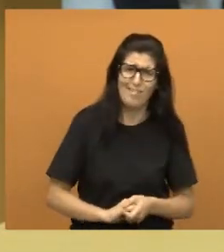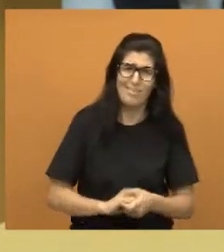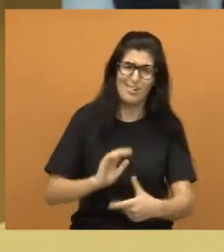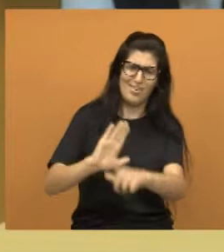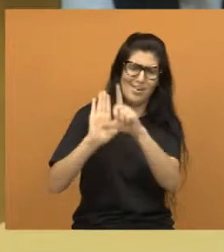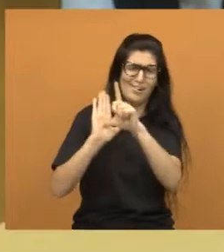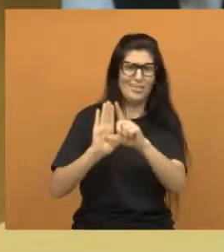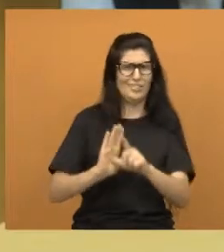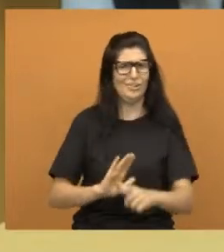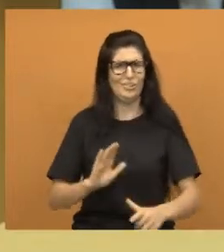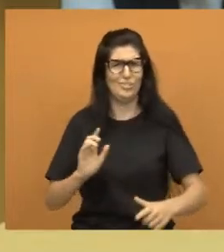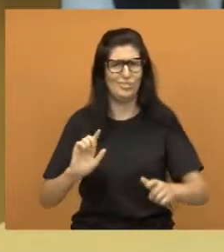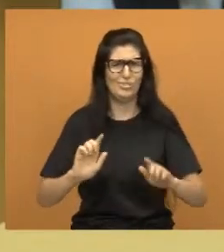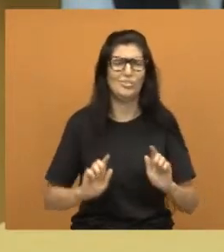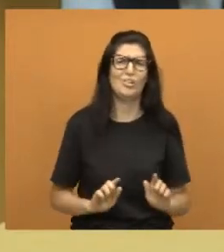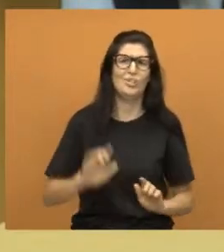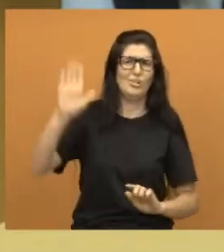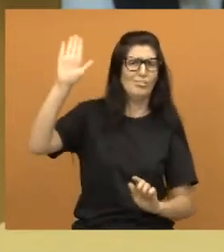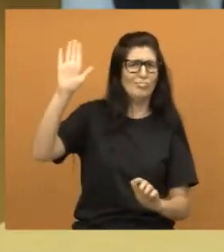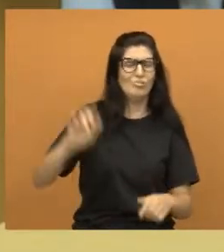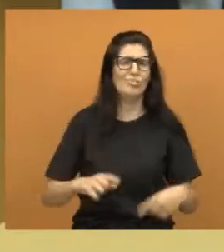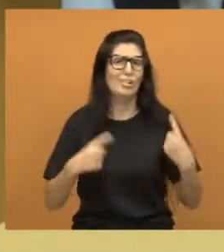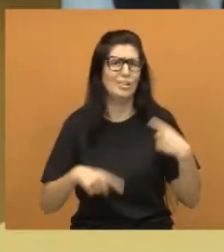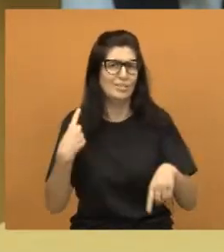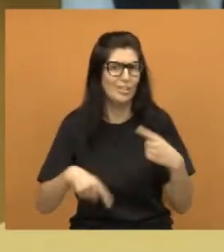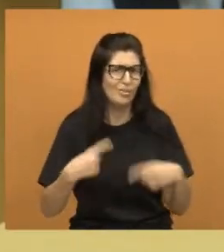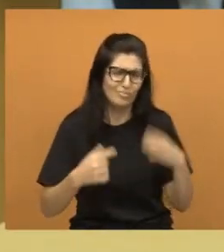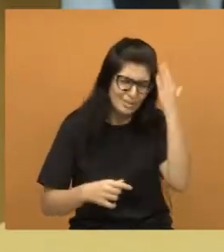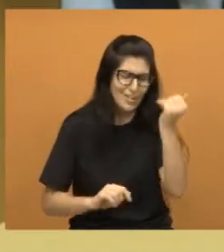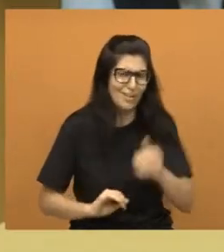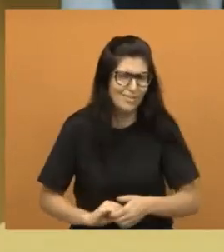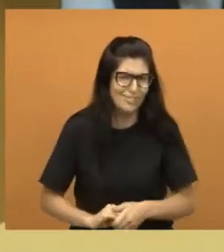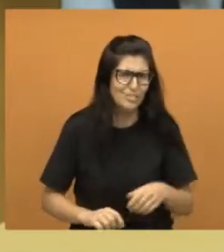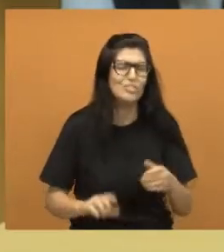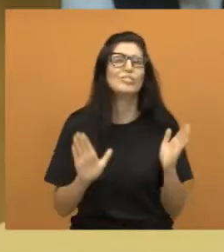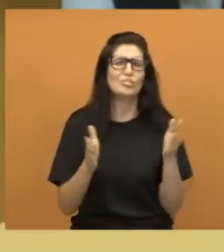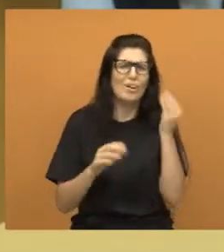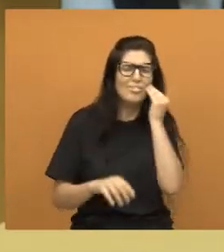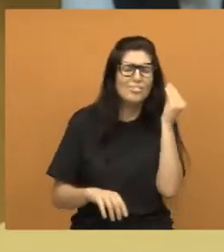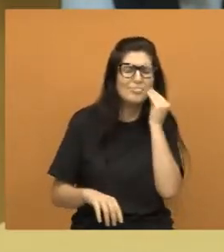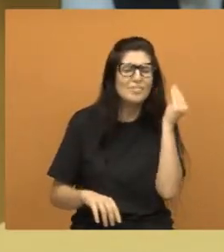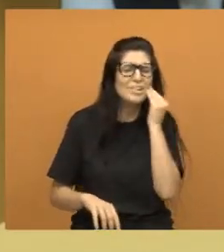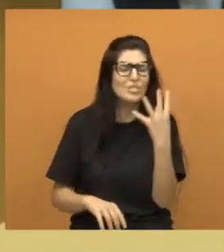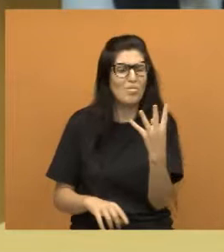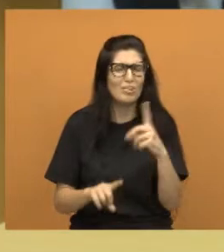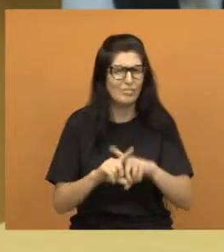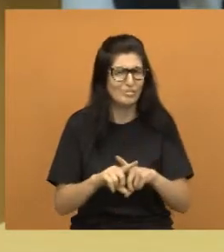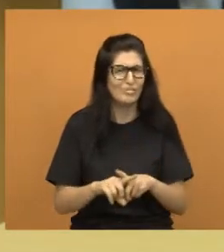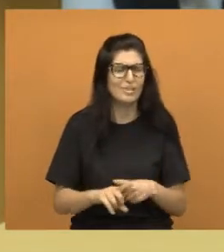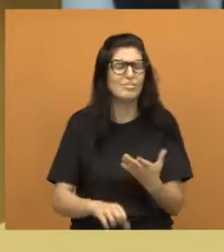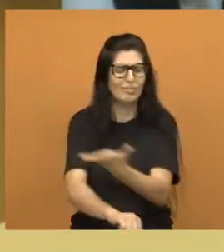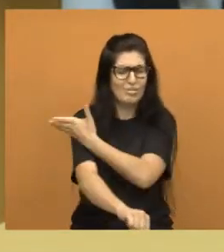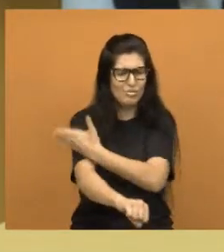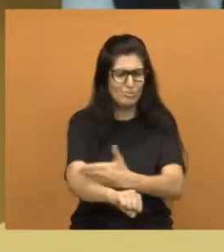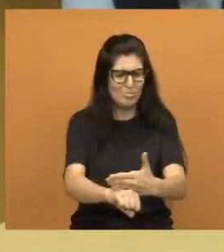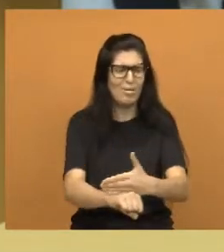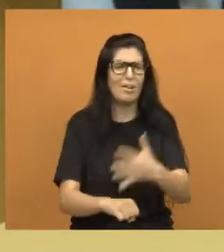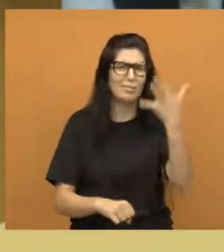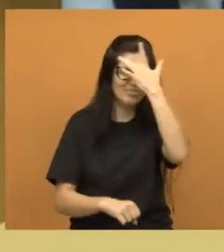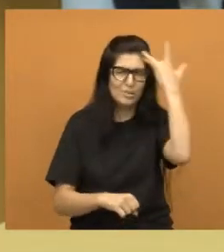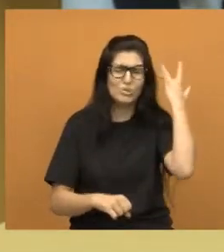Porque eu já sou vereador 4 vezes. Eu estou acostumado é de ver